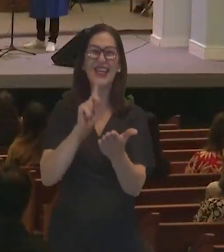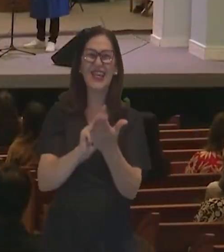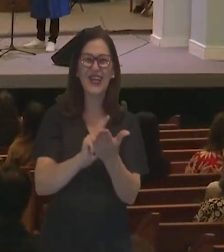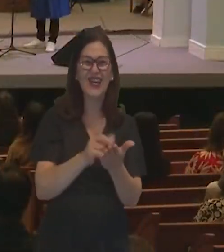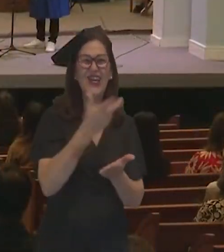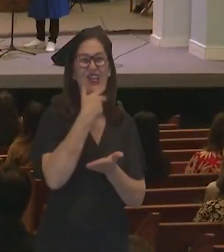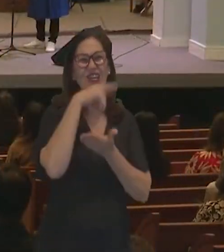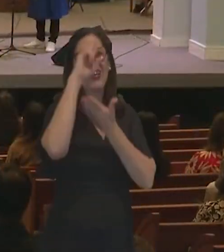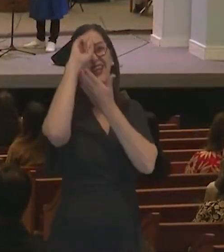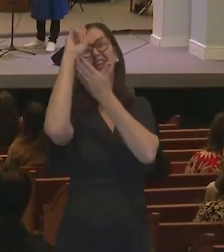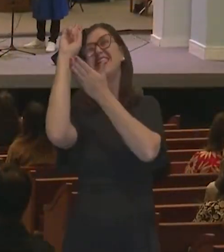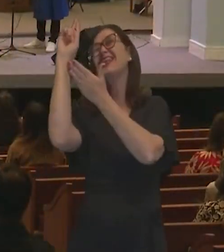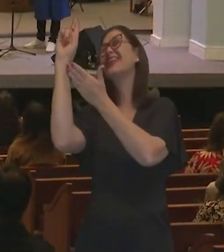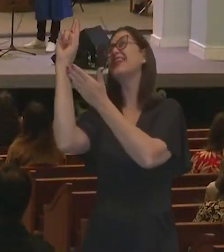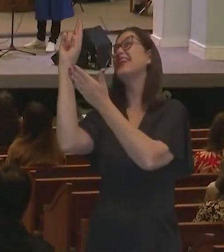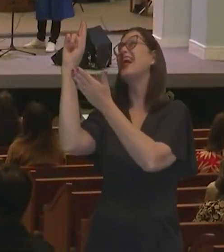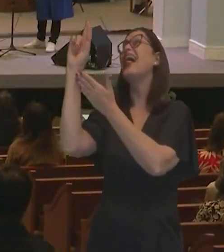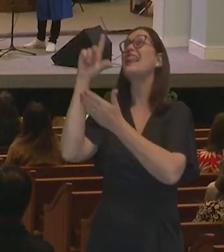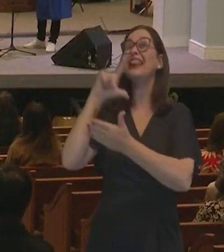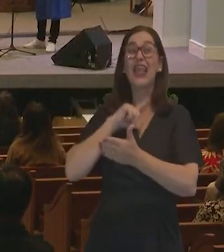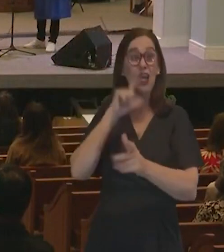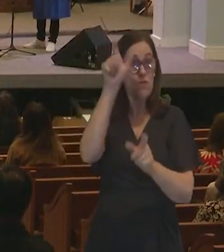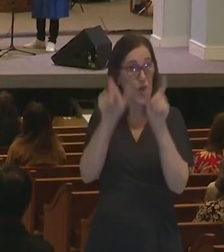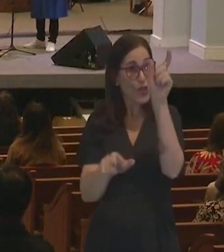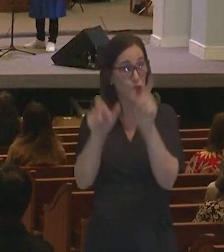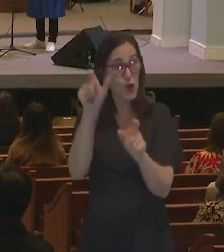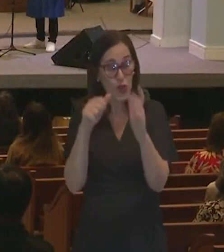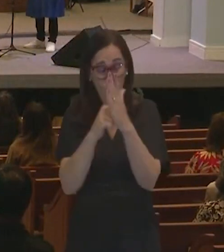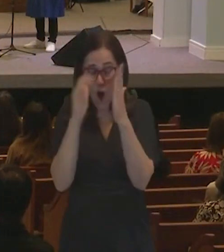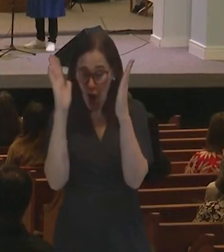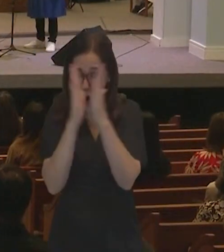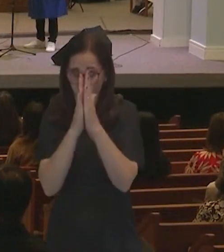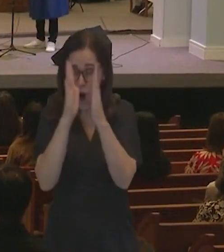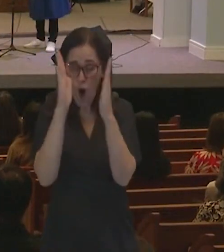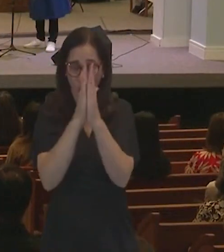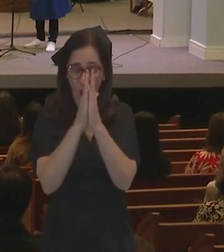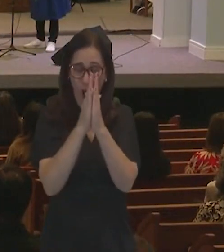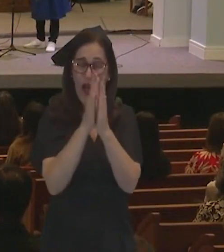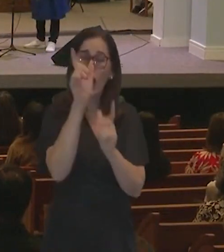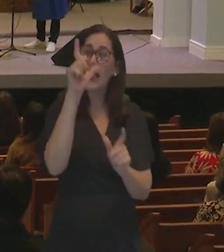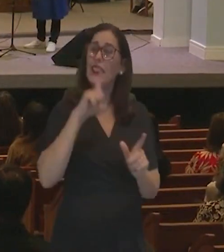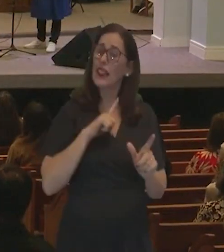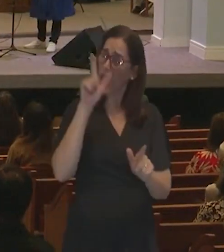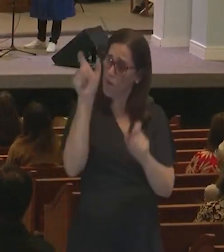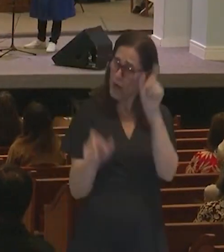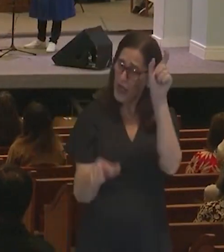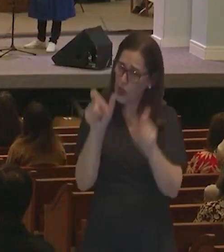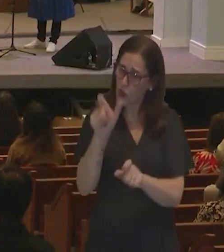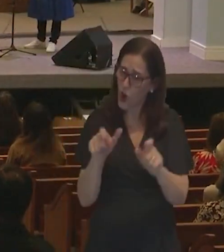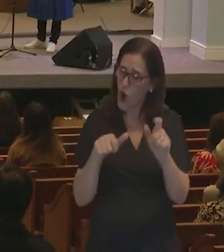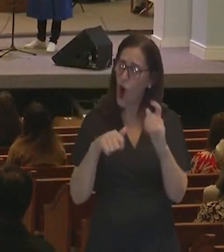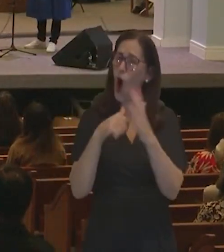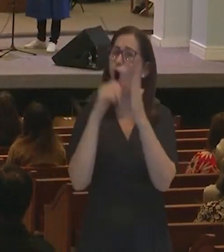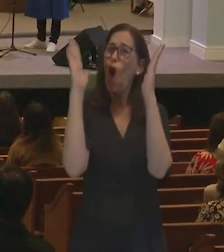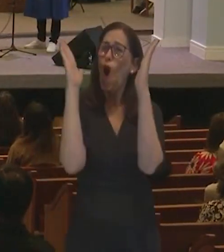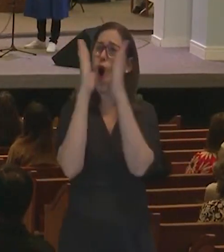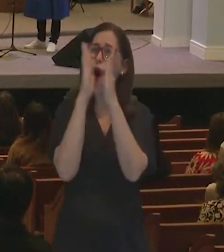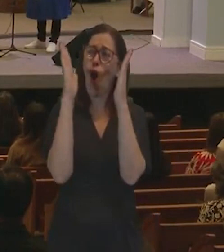senhor Alguém Orando Alguém Orando